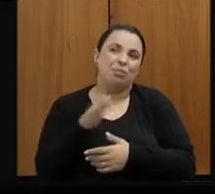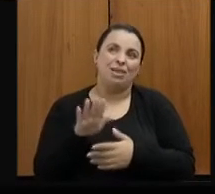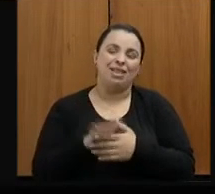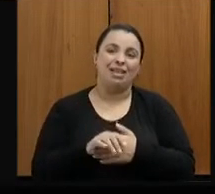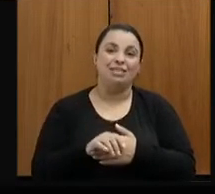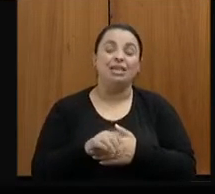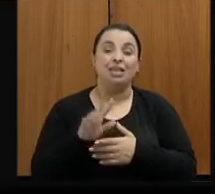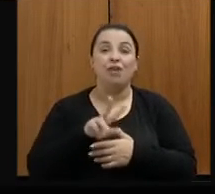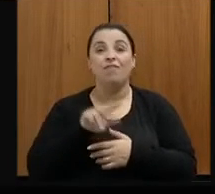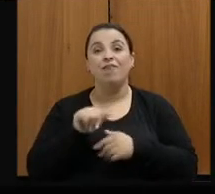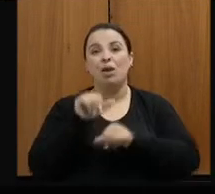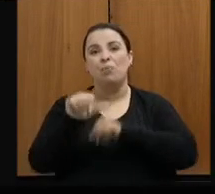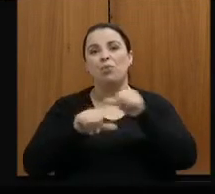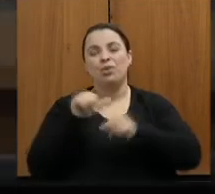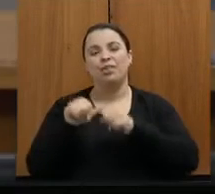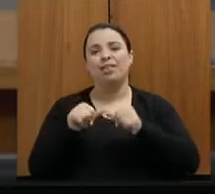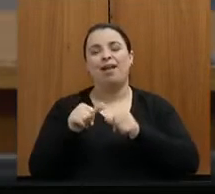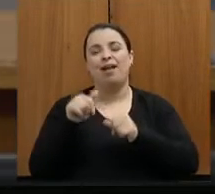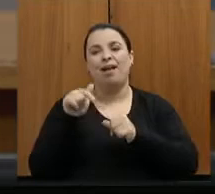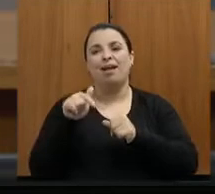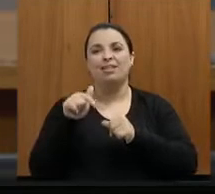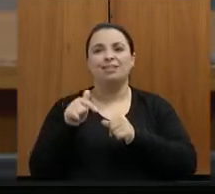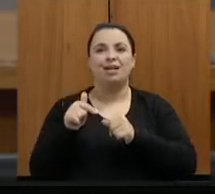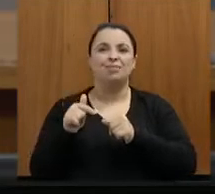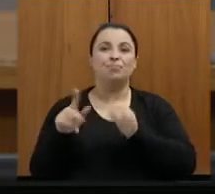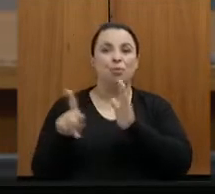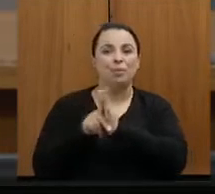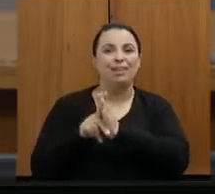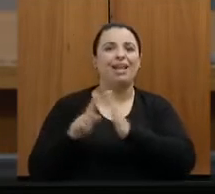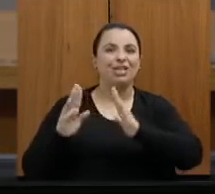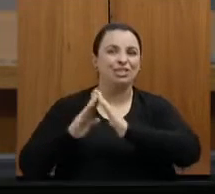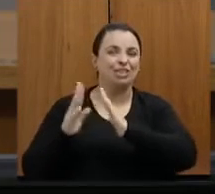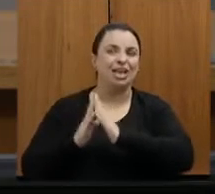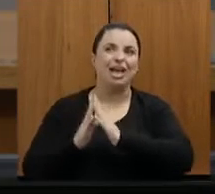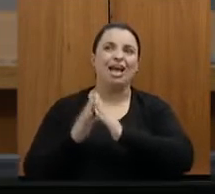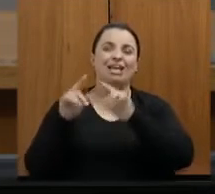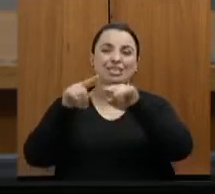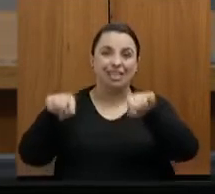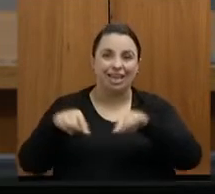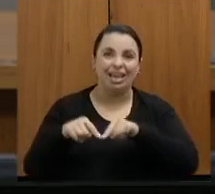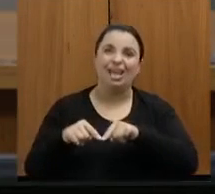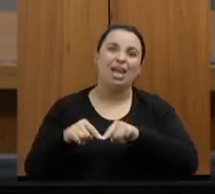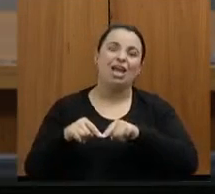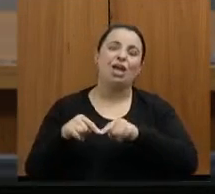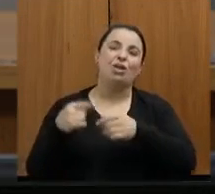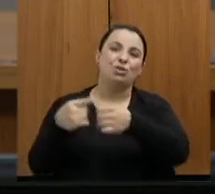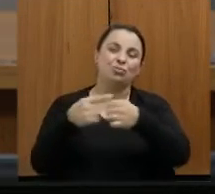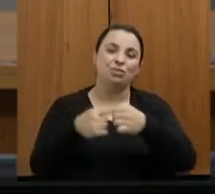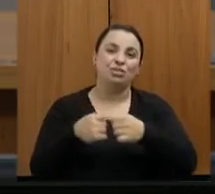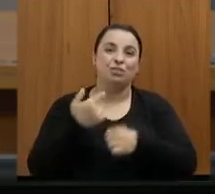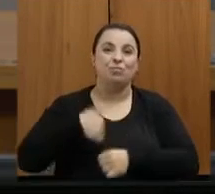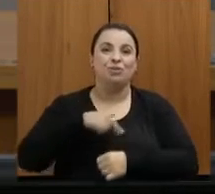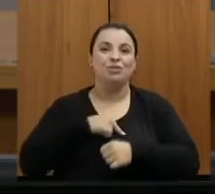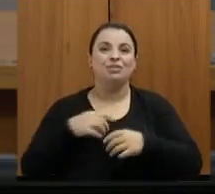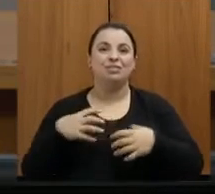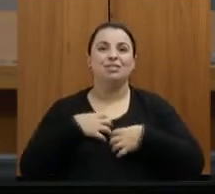municípios e estamos bem contentes com as próximas entregas. Por favor.